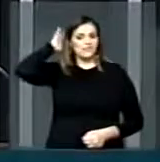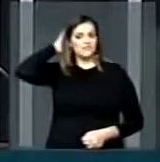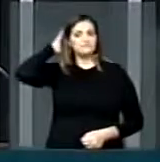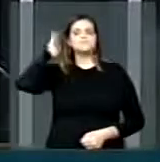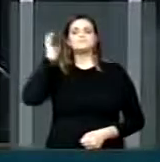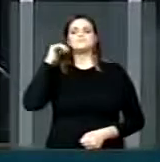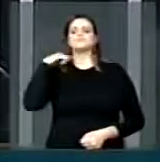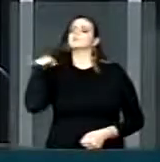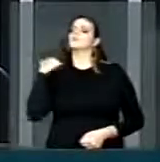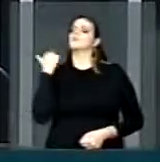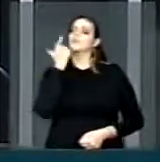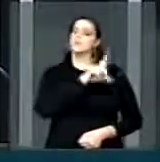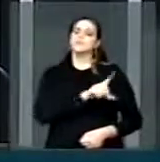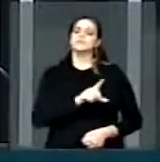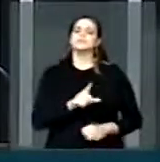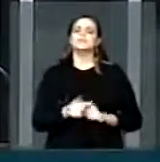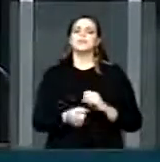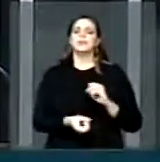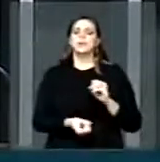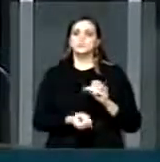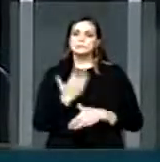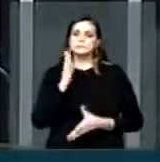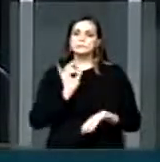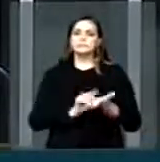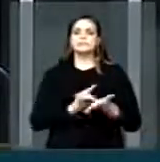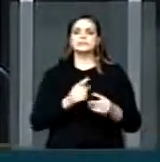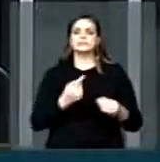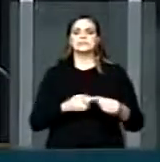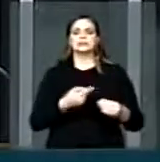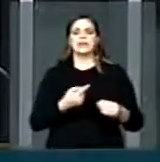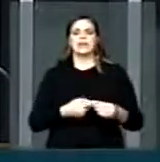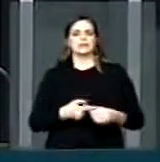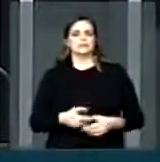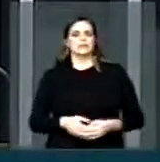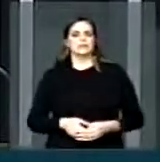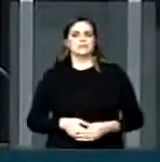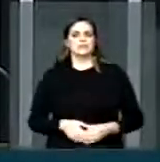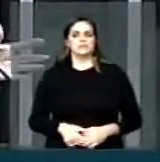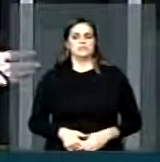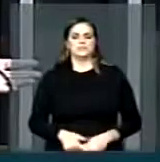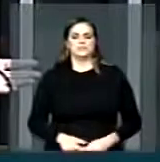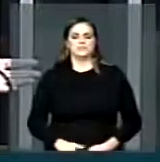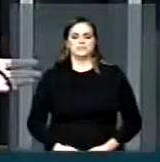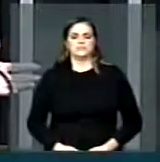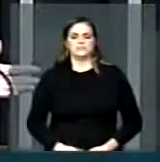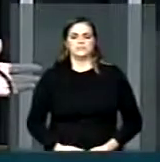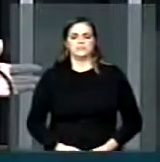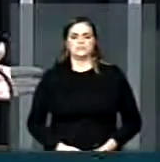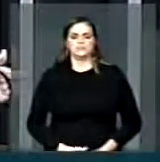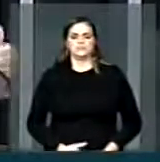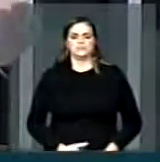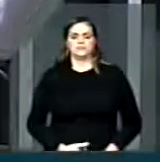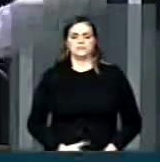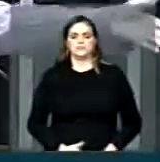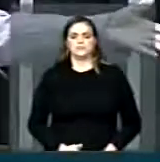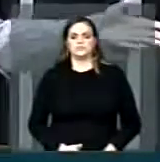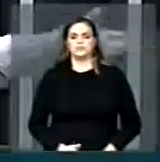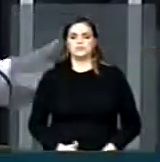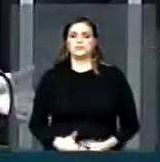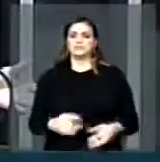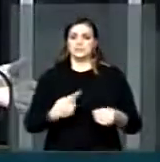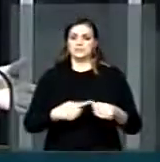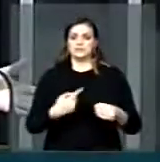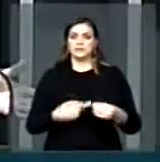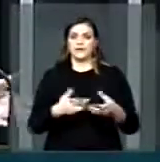e emancipou uma parte, quer dizer, deu vida a uma parte, a um distrito desse seu município, que hoje